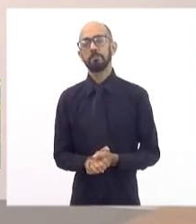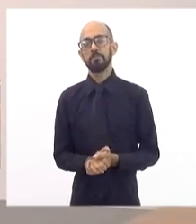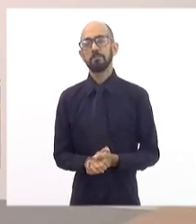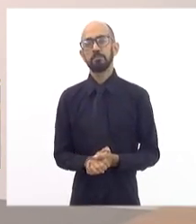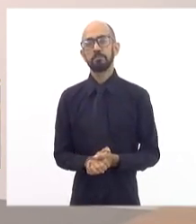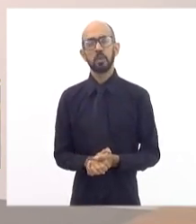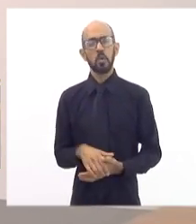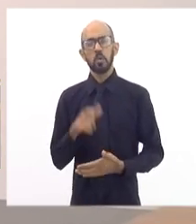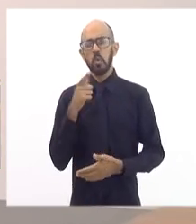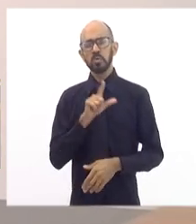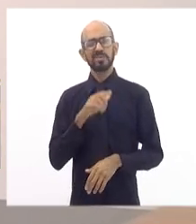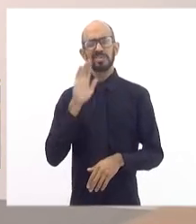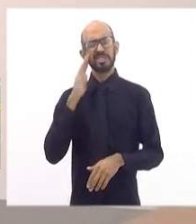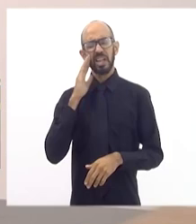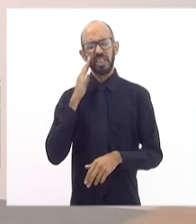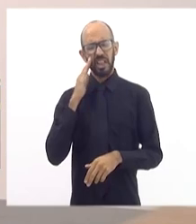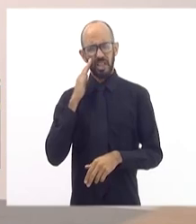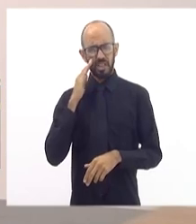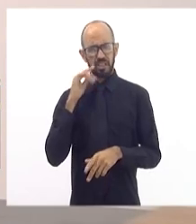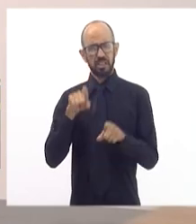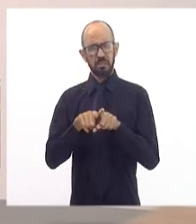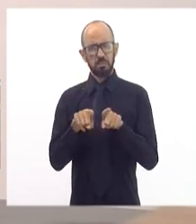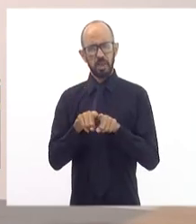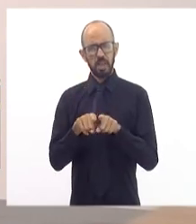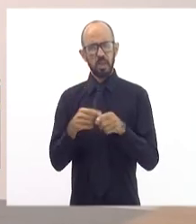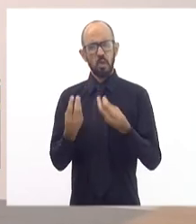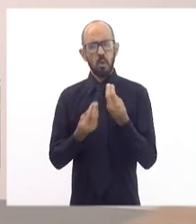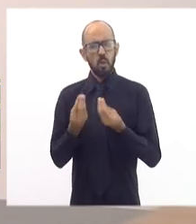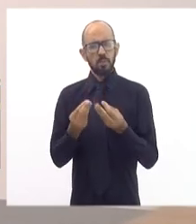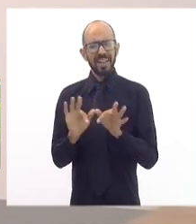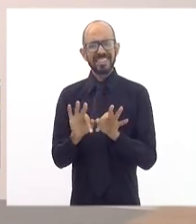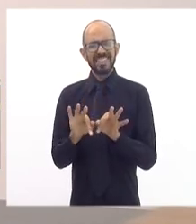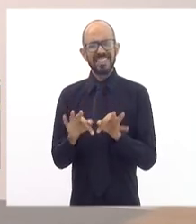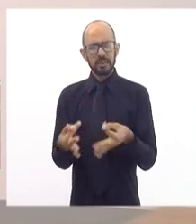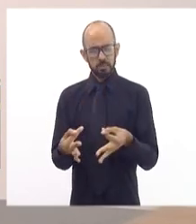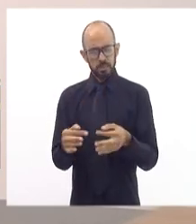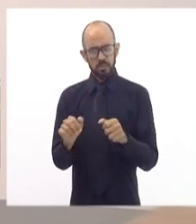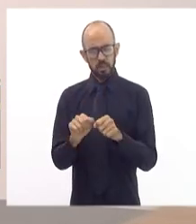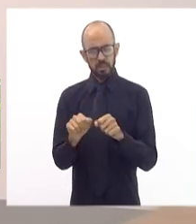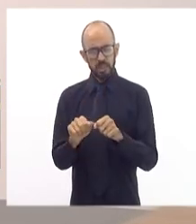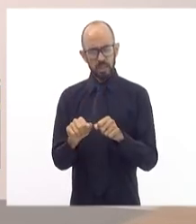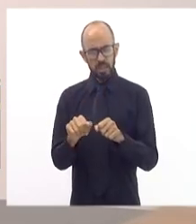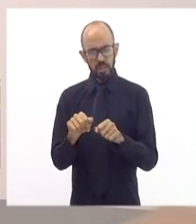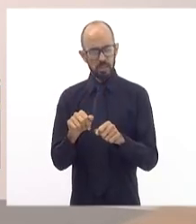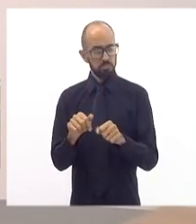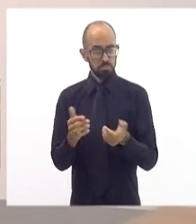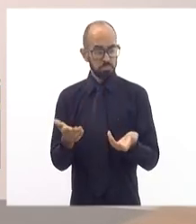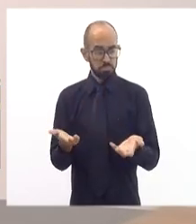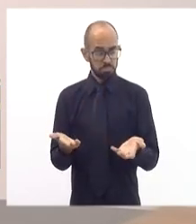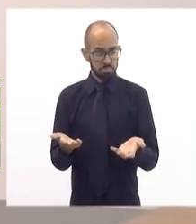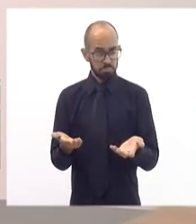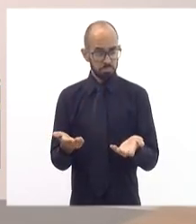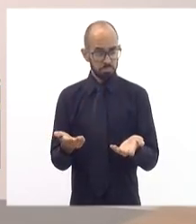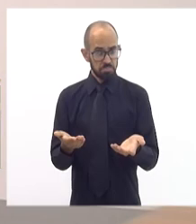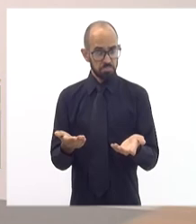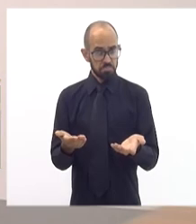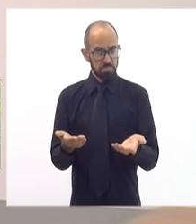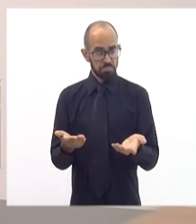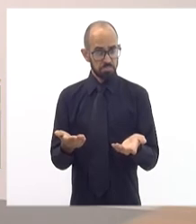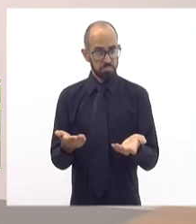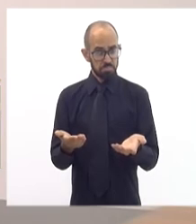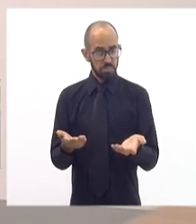não consigo entender simplicidade é essa com que se trata isso sabe é